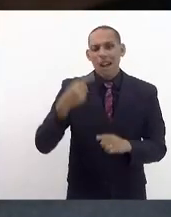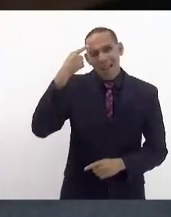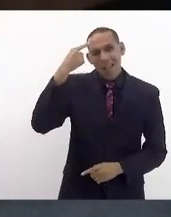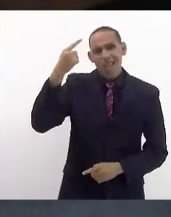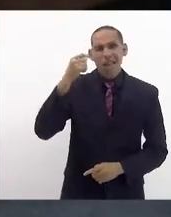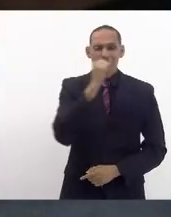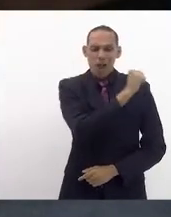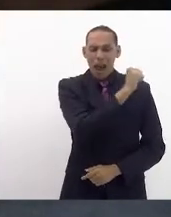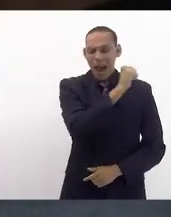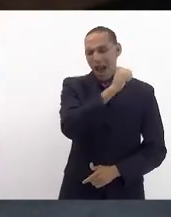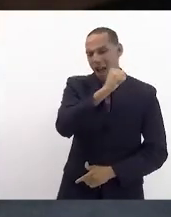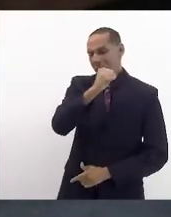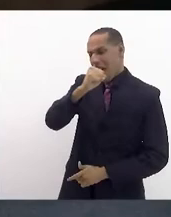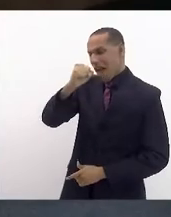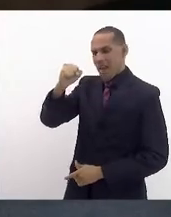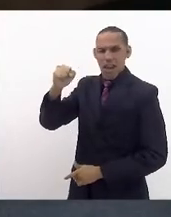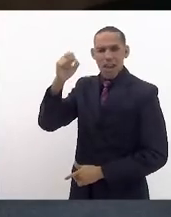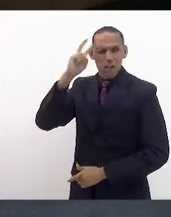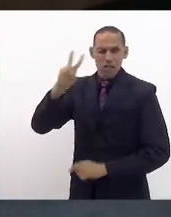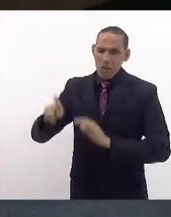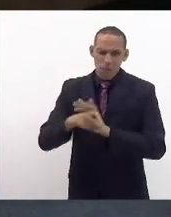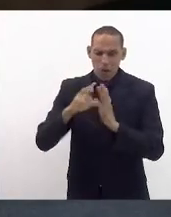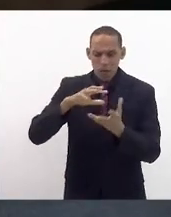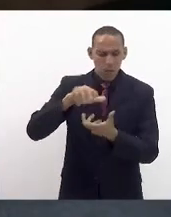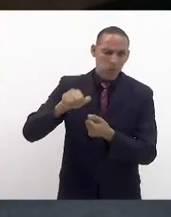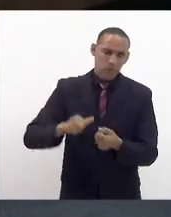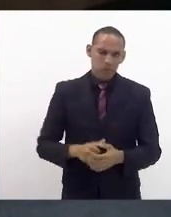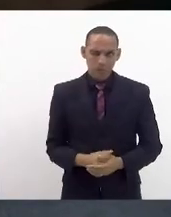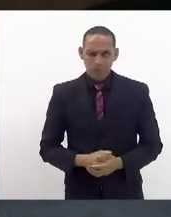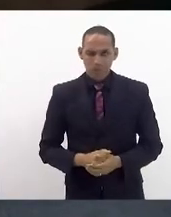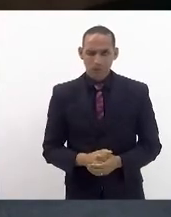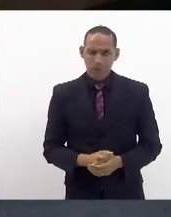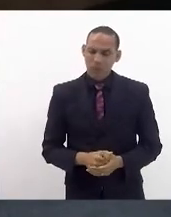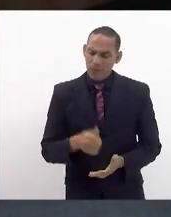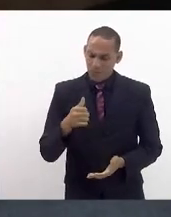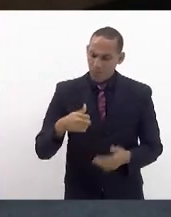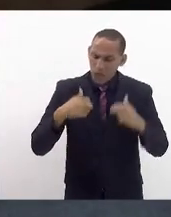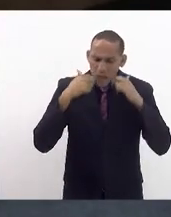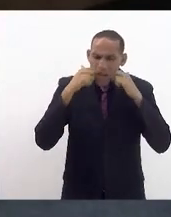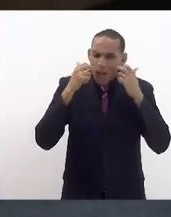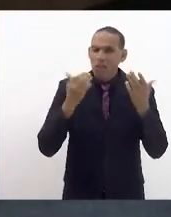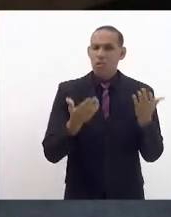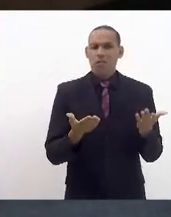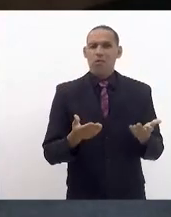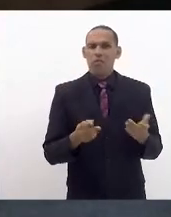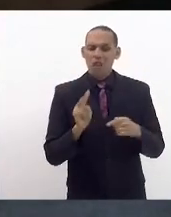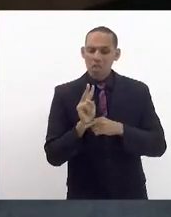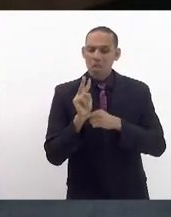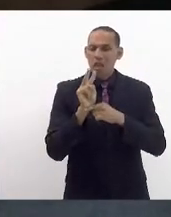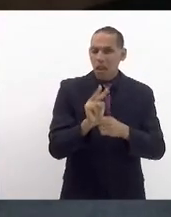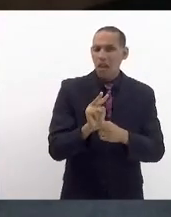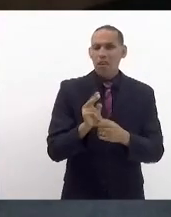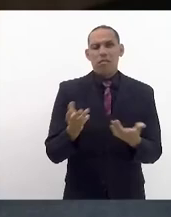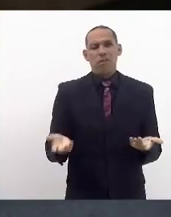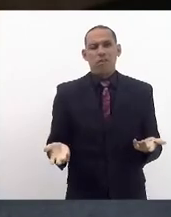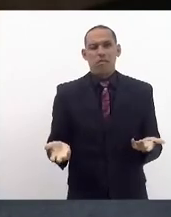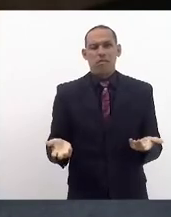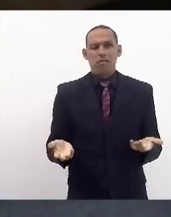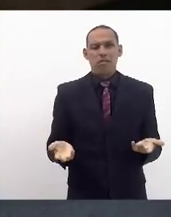mais assassinou pessoas na história do mundo. É uma vergonha que a senhora defenda esse tipo de